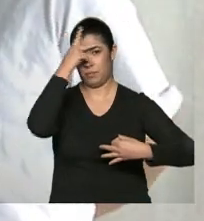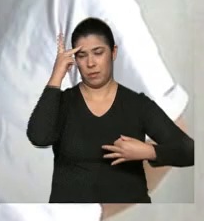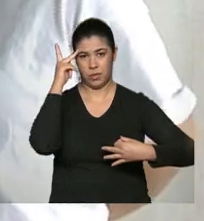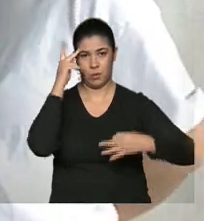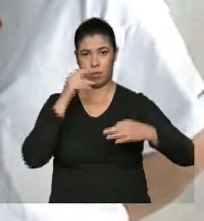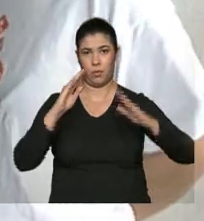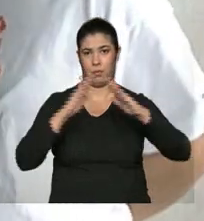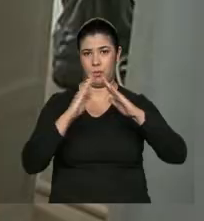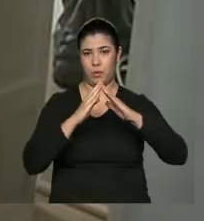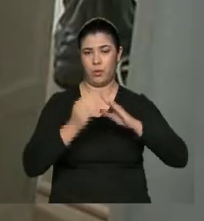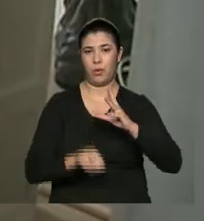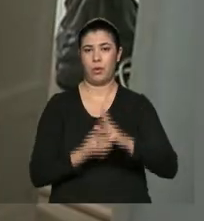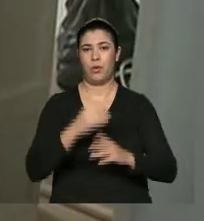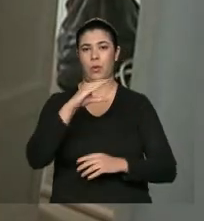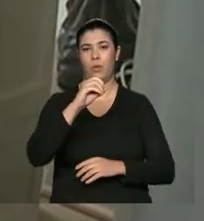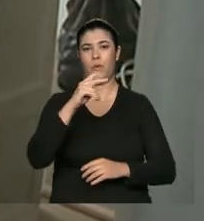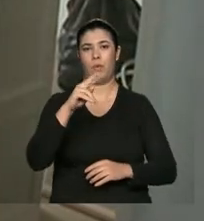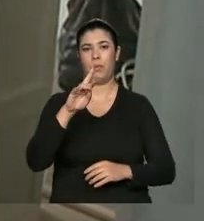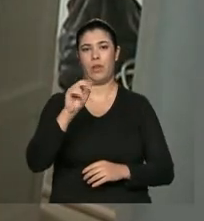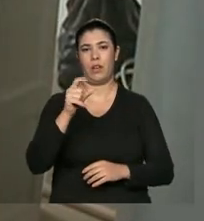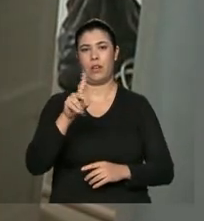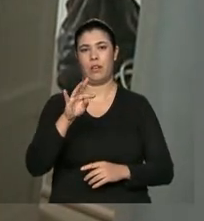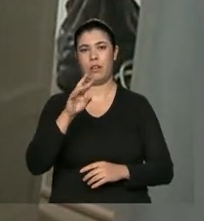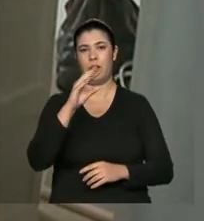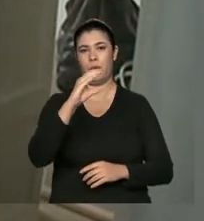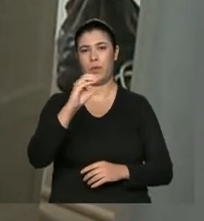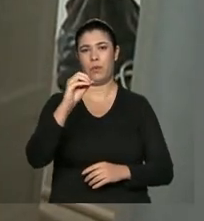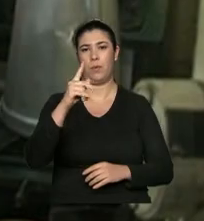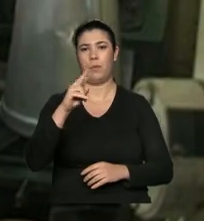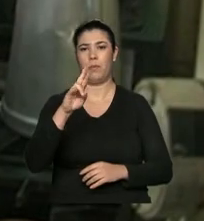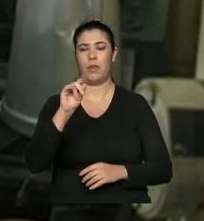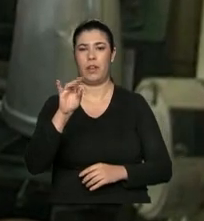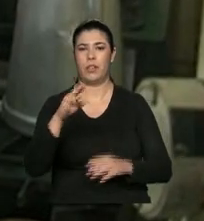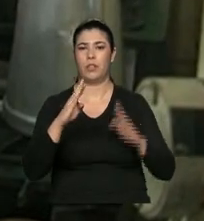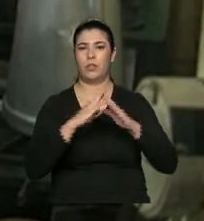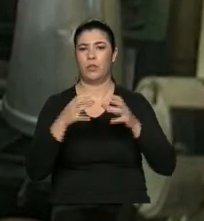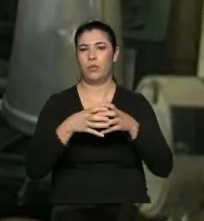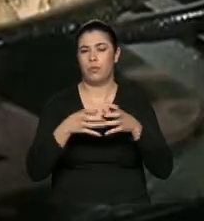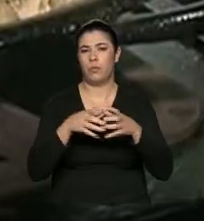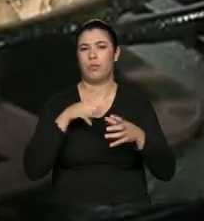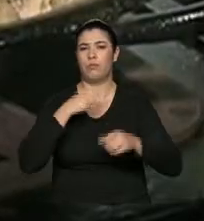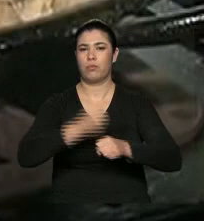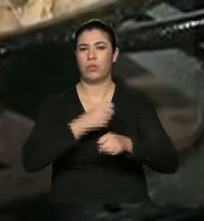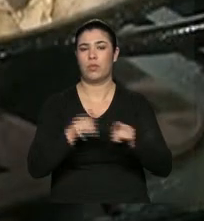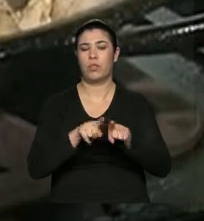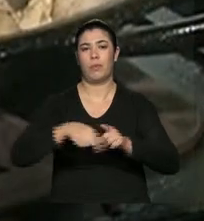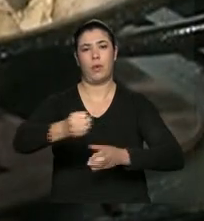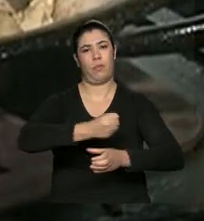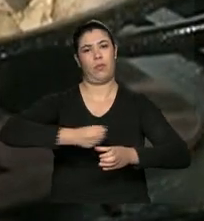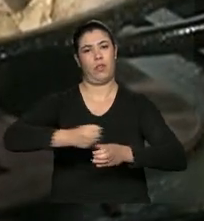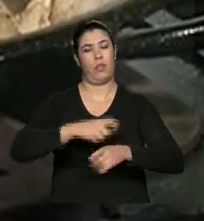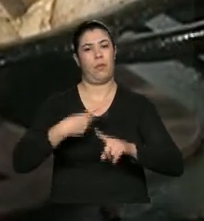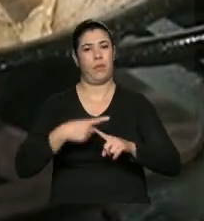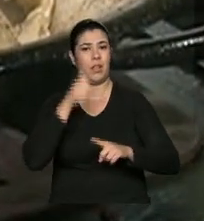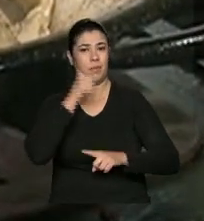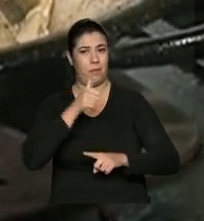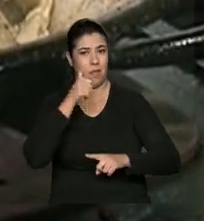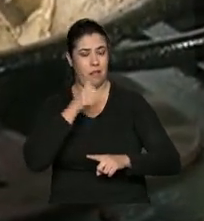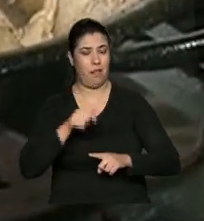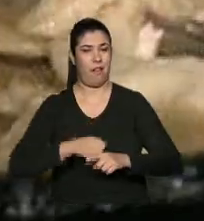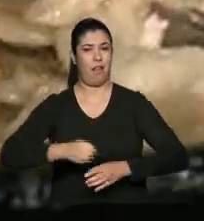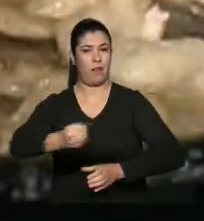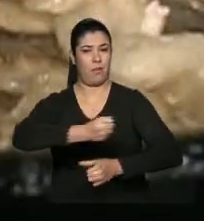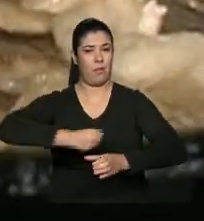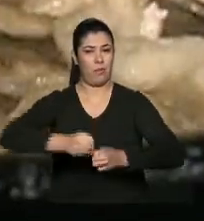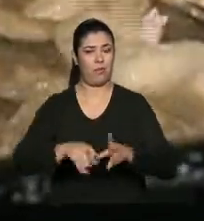uma cooperativa, que além do setor de construção, tem também o de gastronomia. As cozinheiras garantem o almoço dos